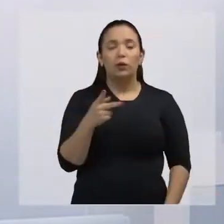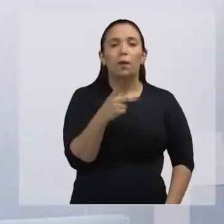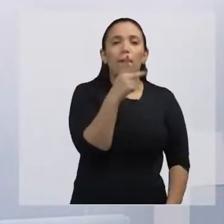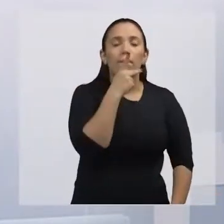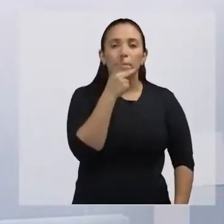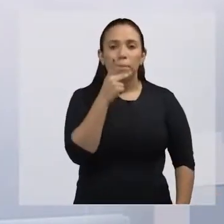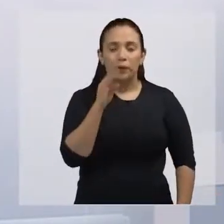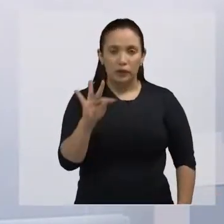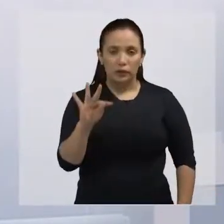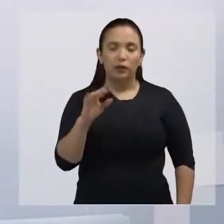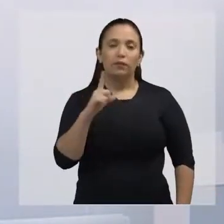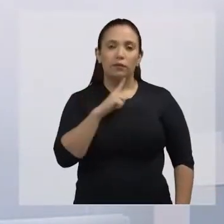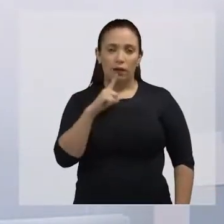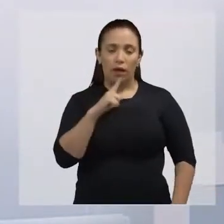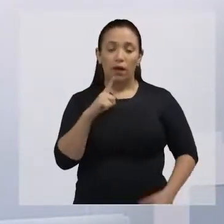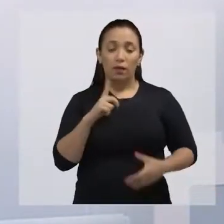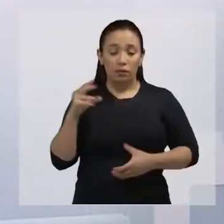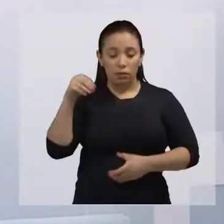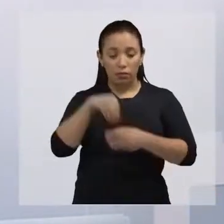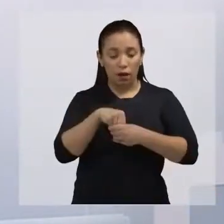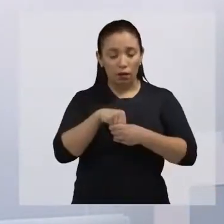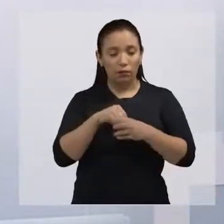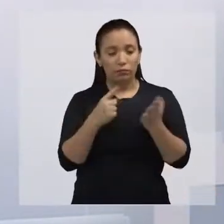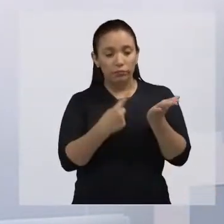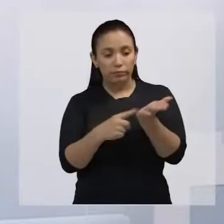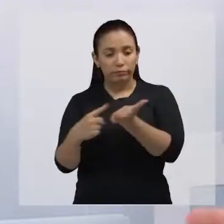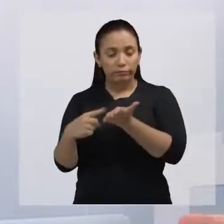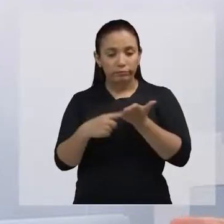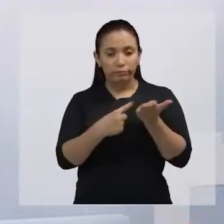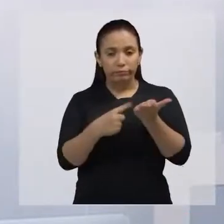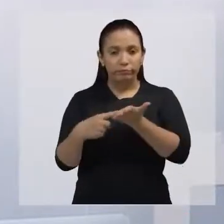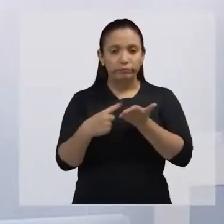movimento, não abertamente, mas que diz que é hora sim.